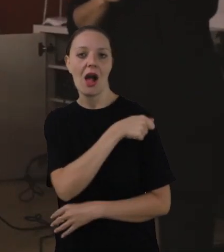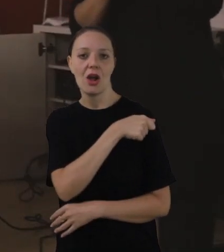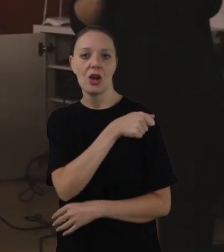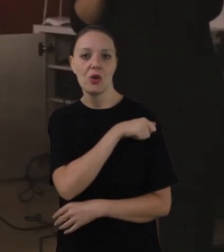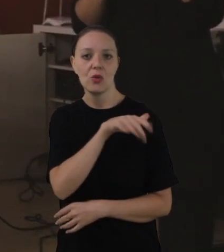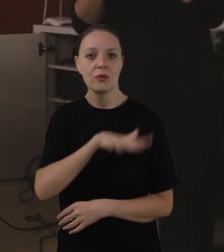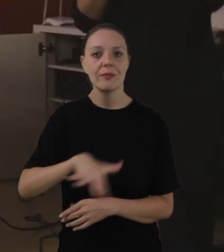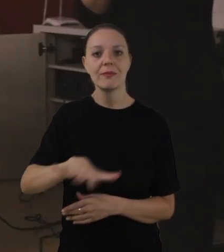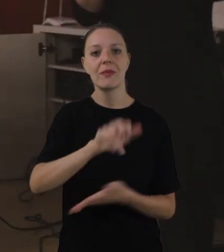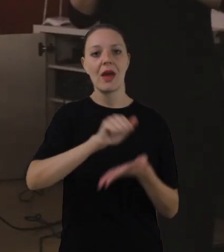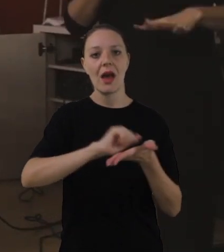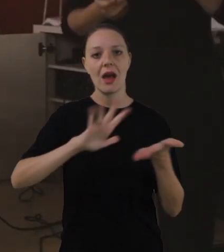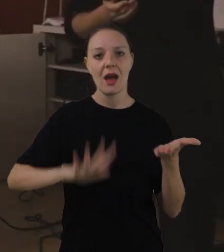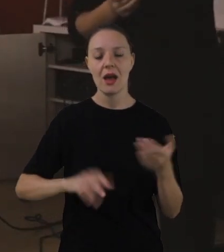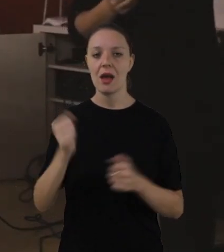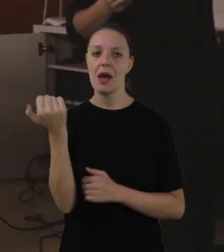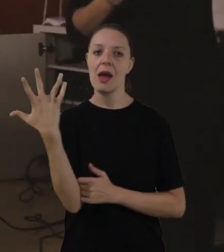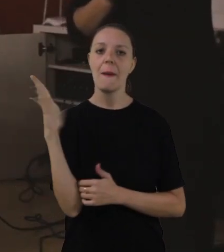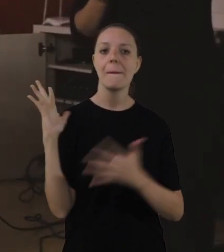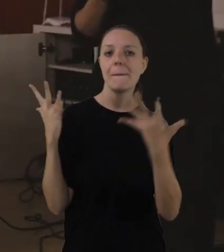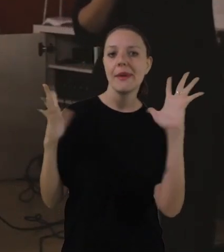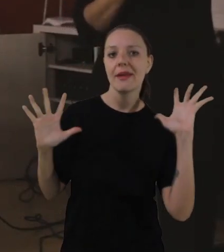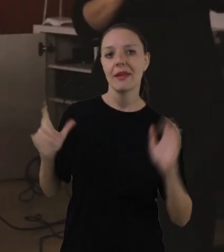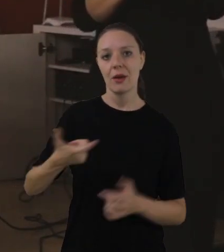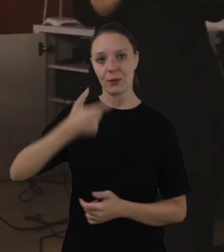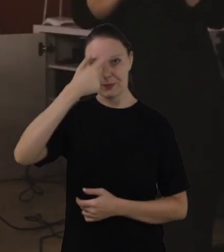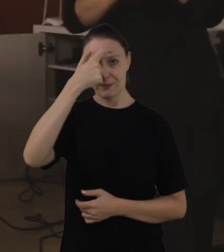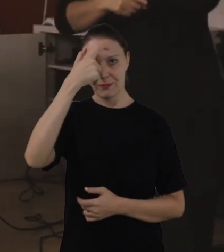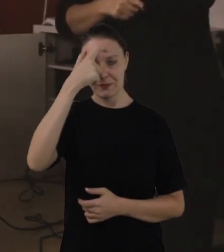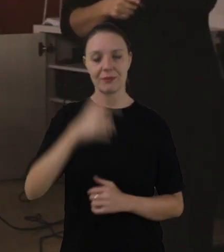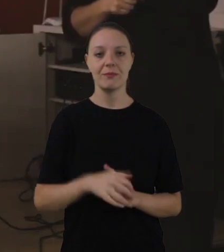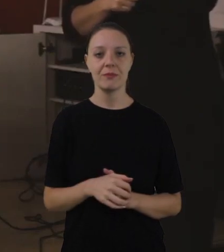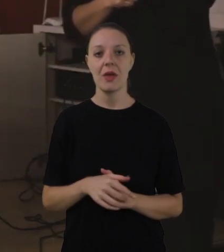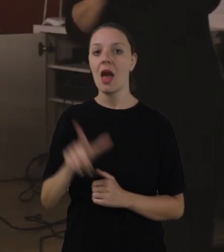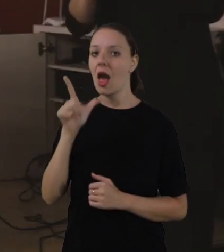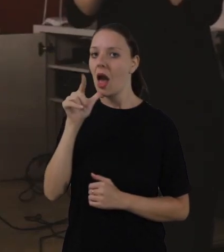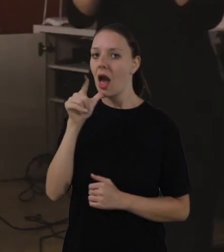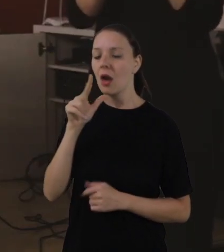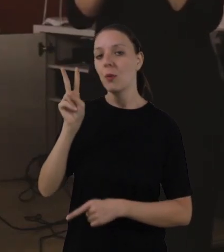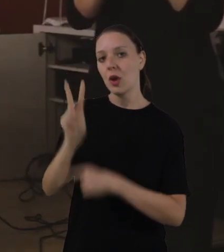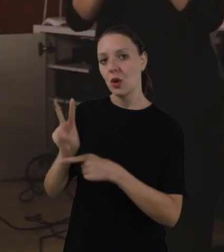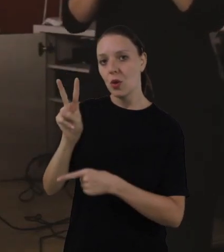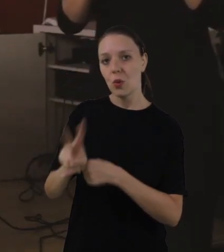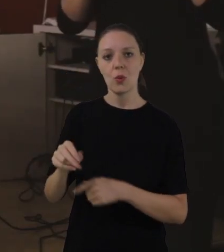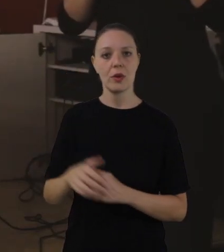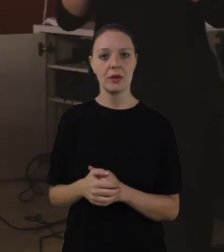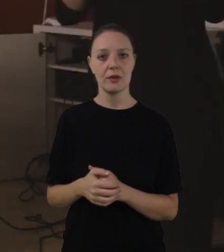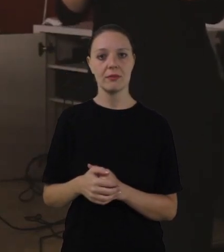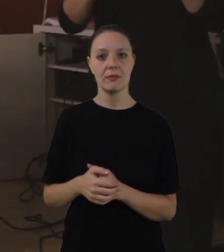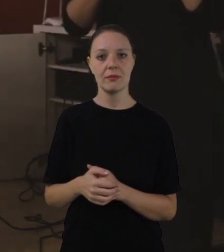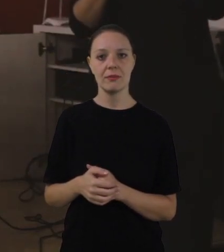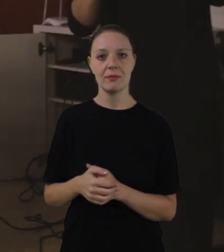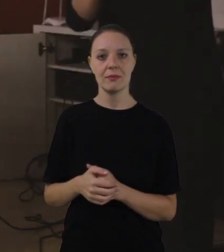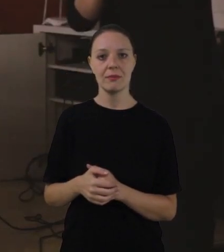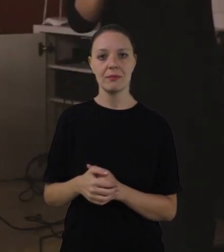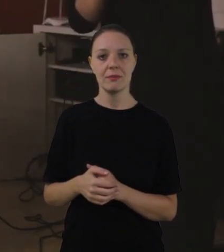de atividades de consciência ambiental, cuidado com águas, conservação, desperdício, todas as sugestões